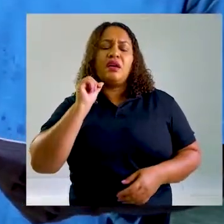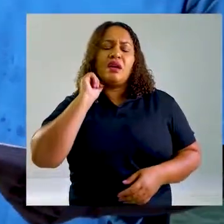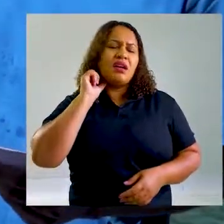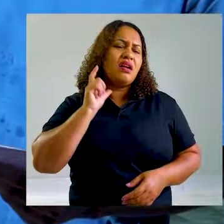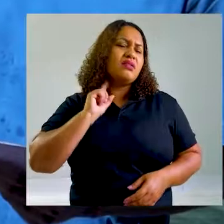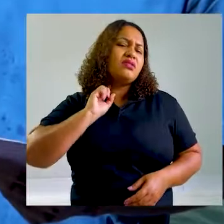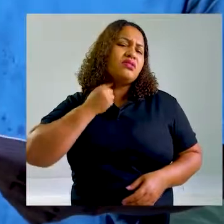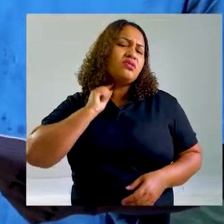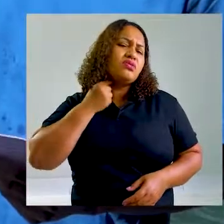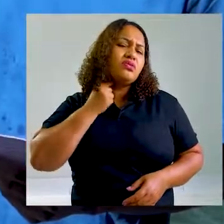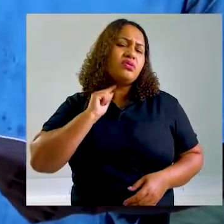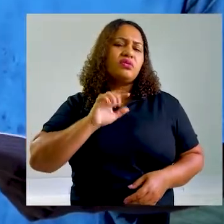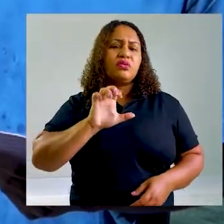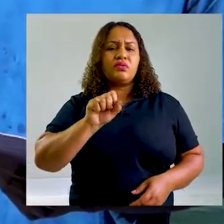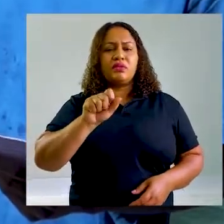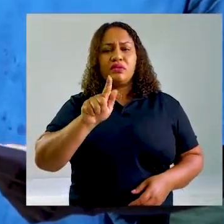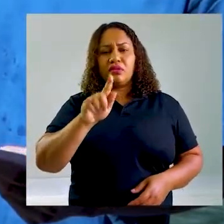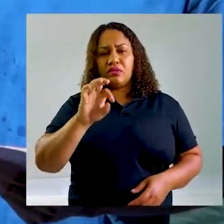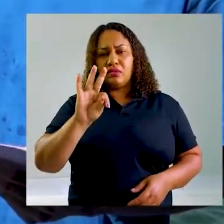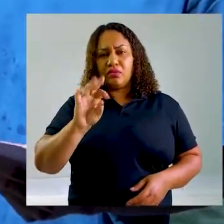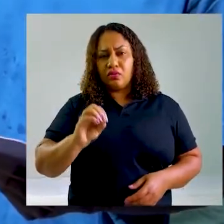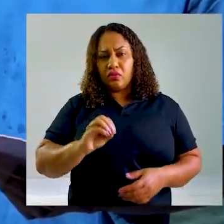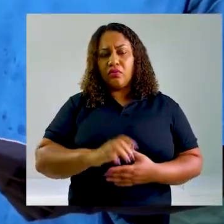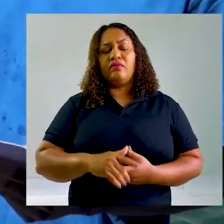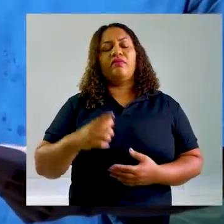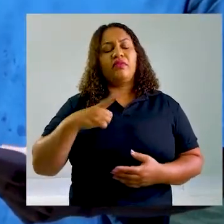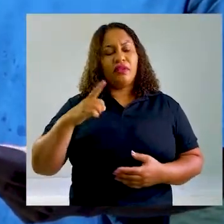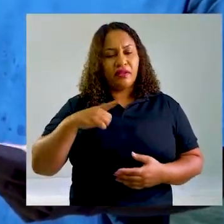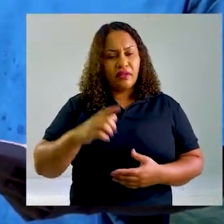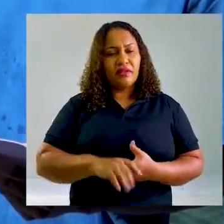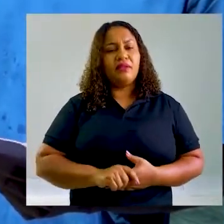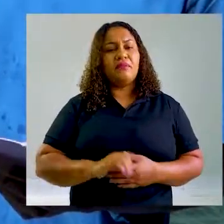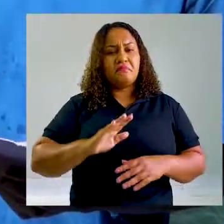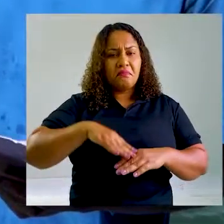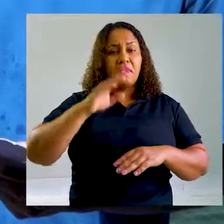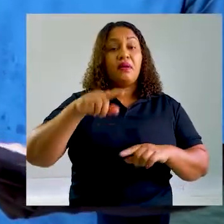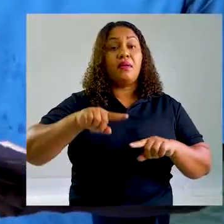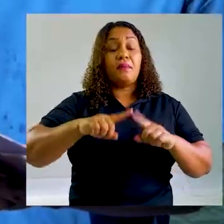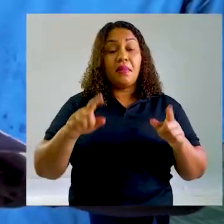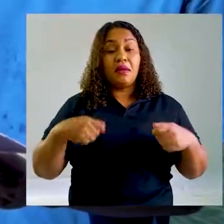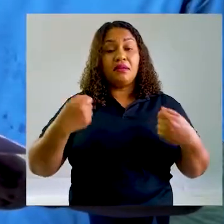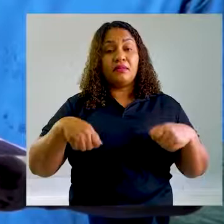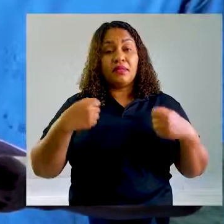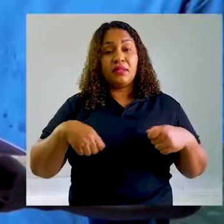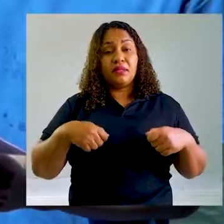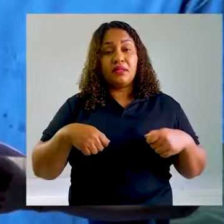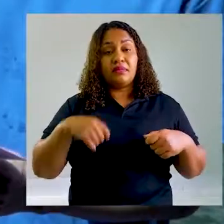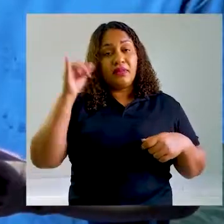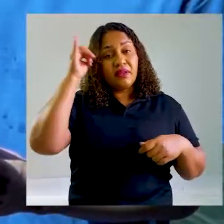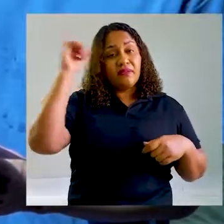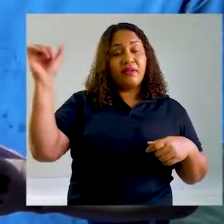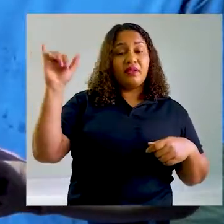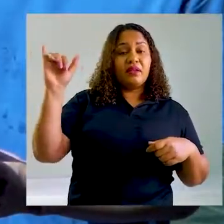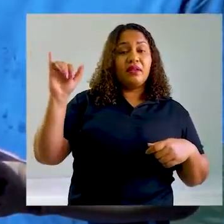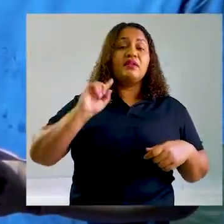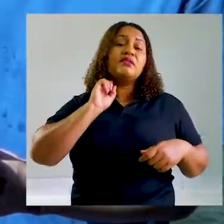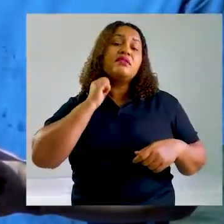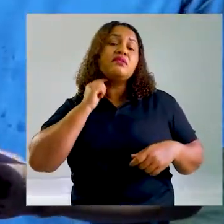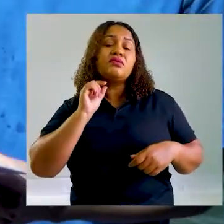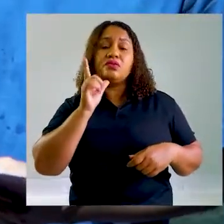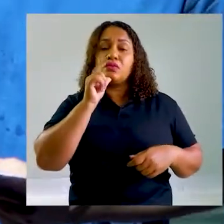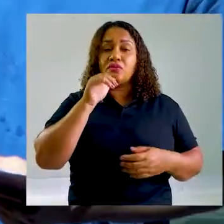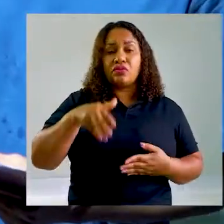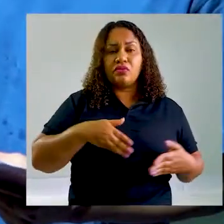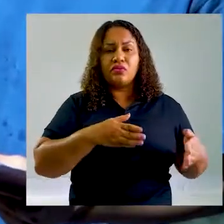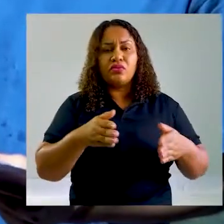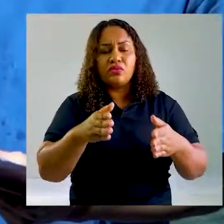A gente vai crescer essa produção, certo? Então nós precisamos tratar melhor isso, para impactar menos o nosso rio. Você tem que